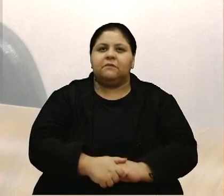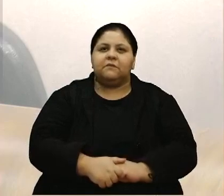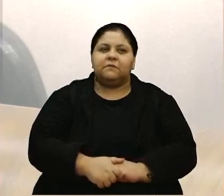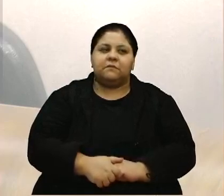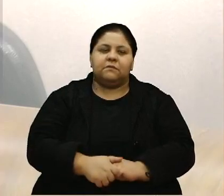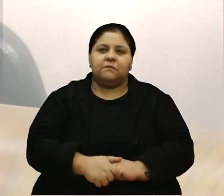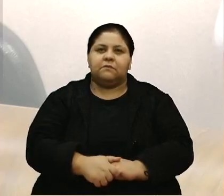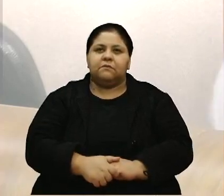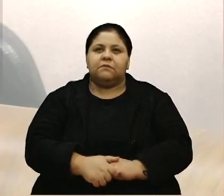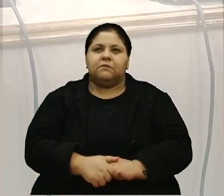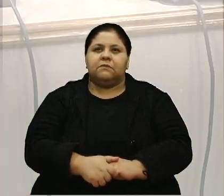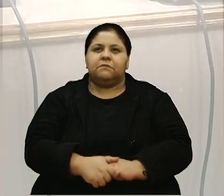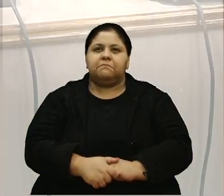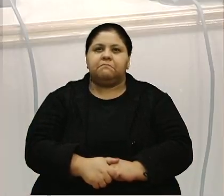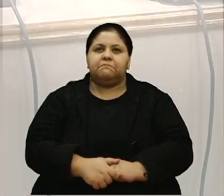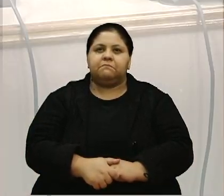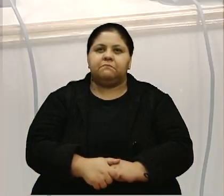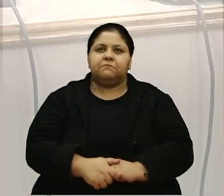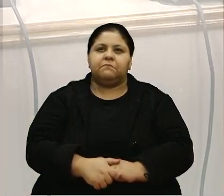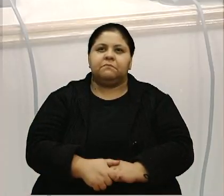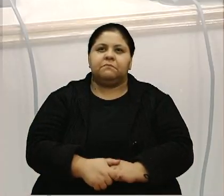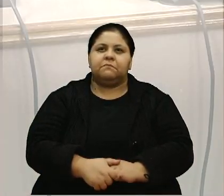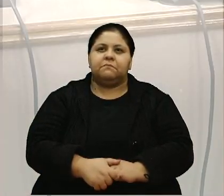banda, Saravá!